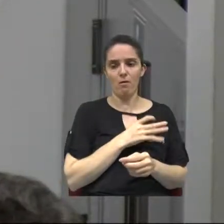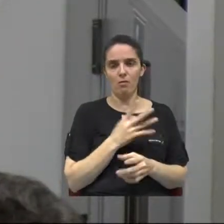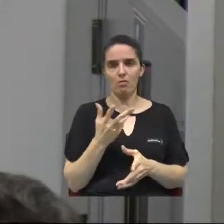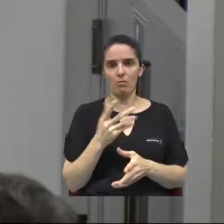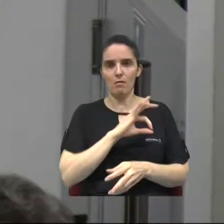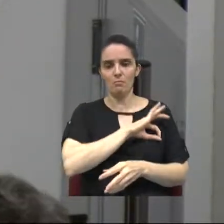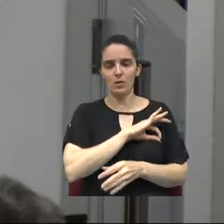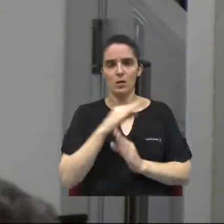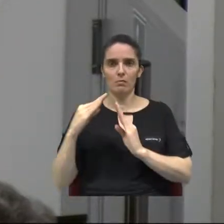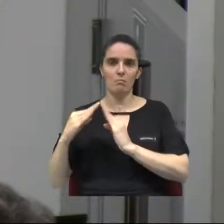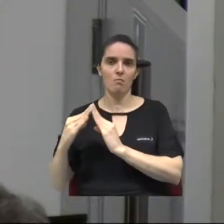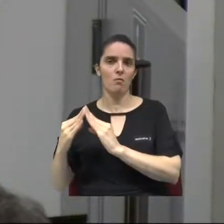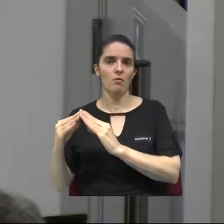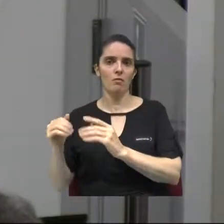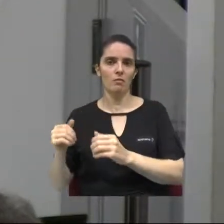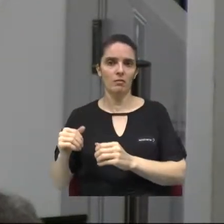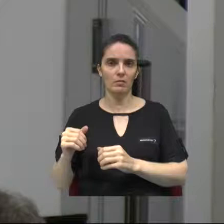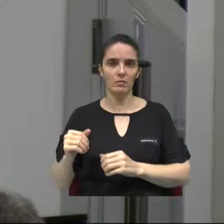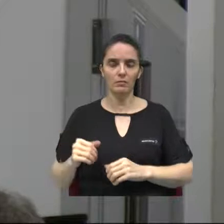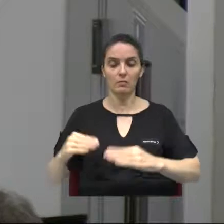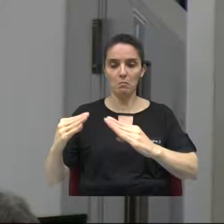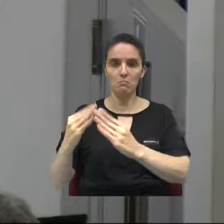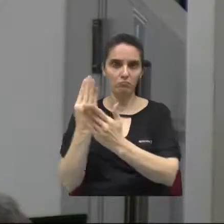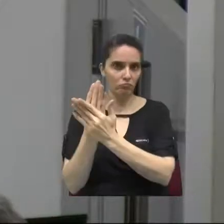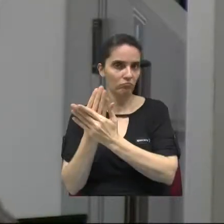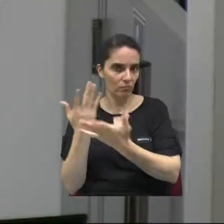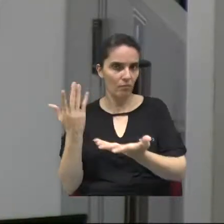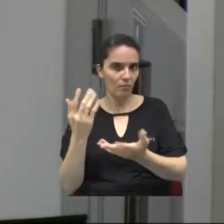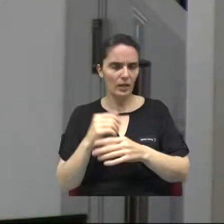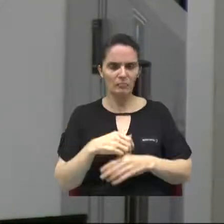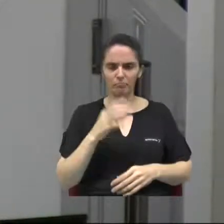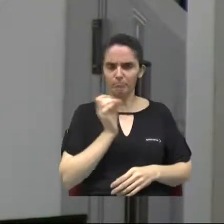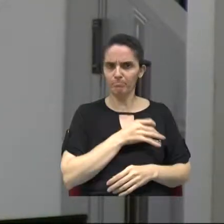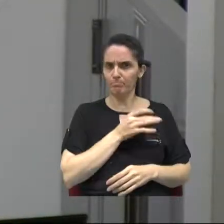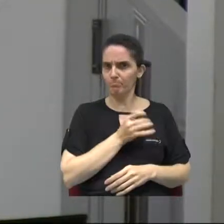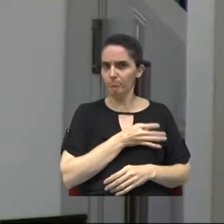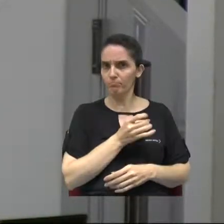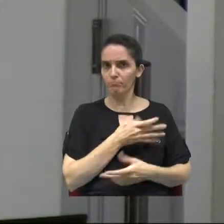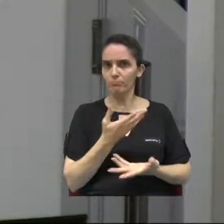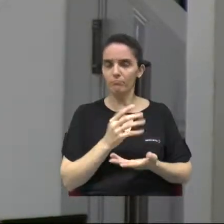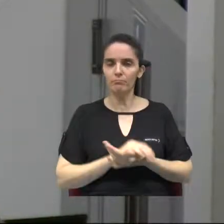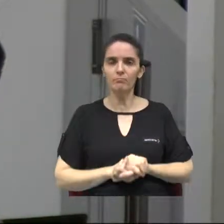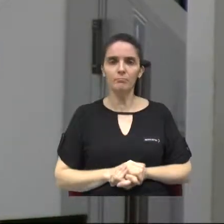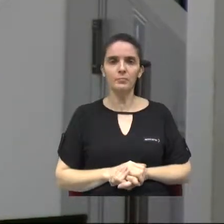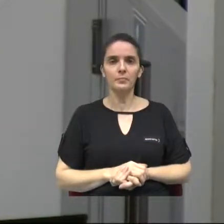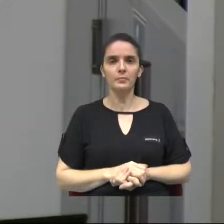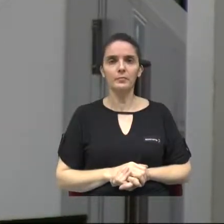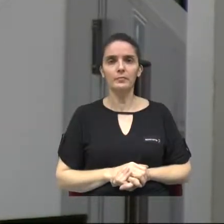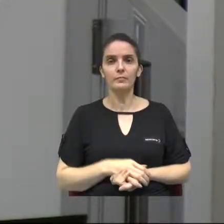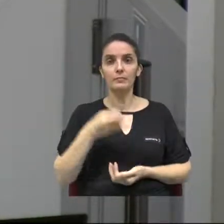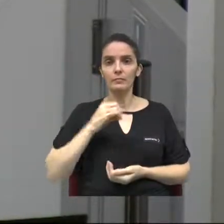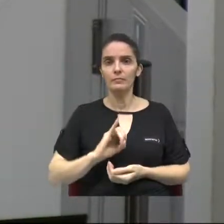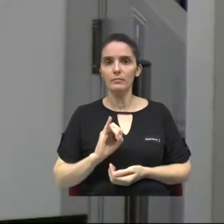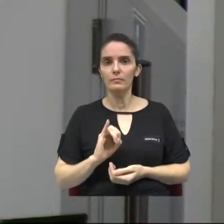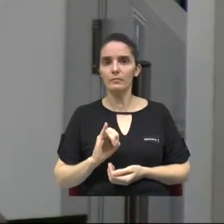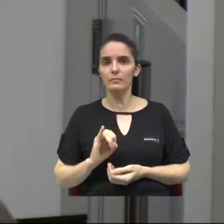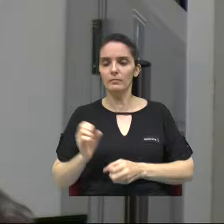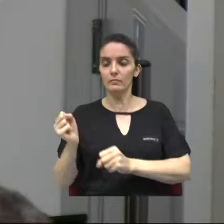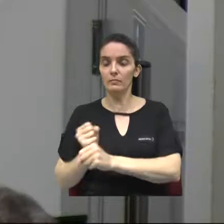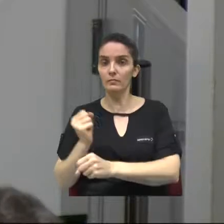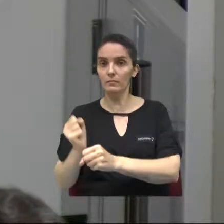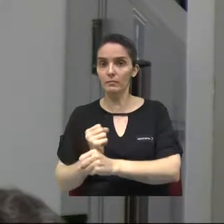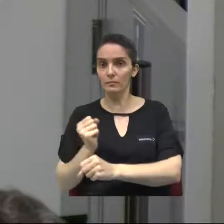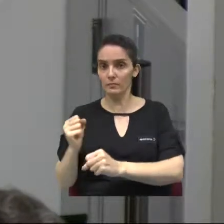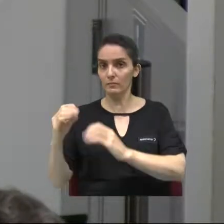lá, dos delinquentes, e assaltar a casa do sargento. Né? Então, se fizesse uma casa, em